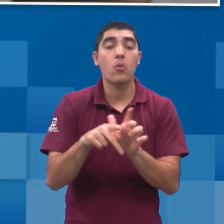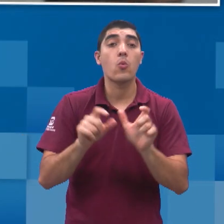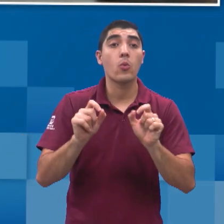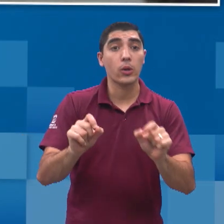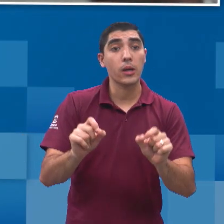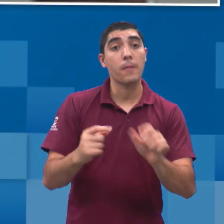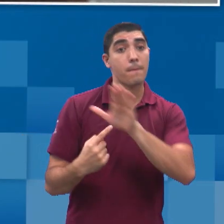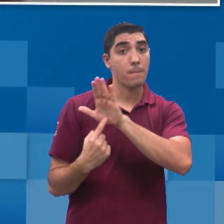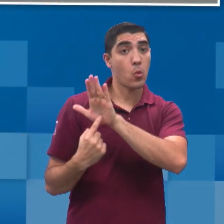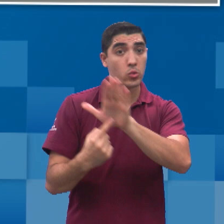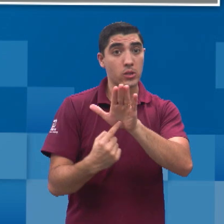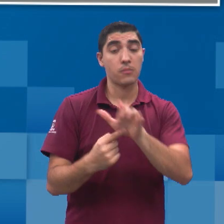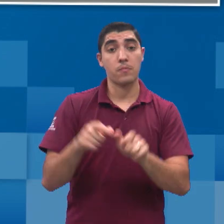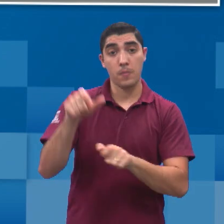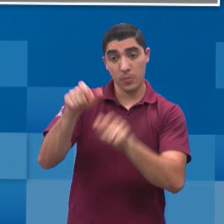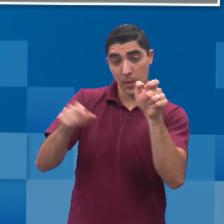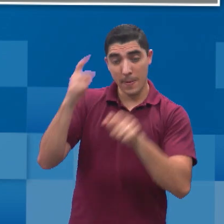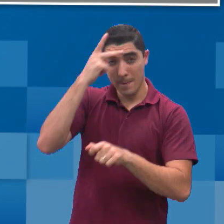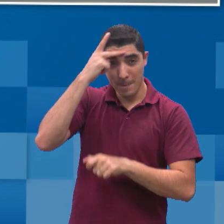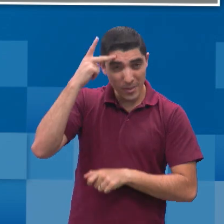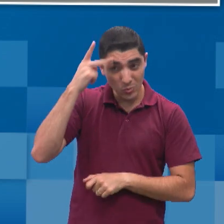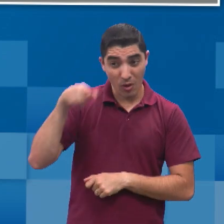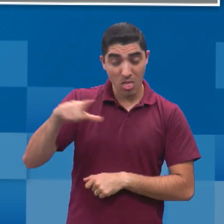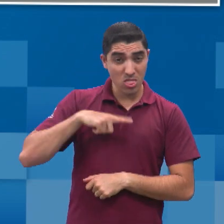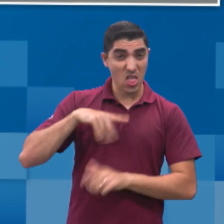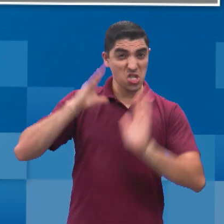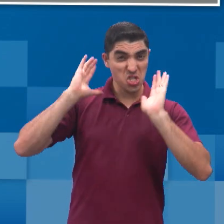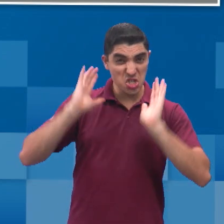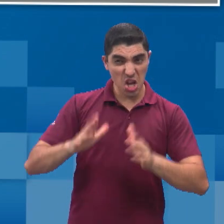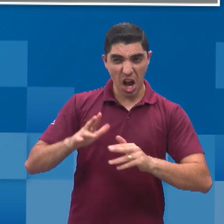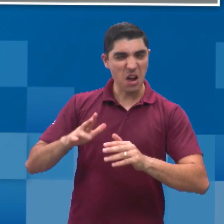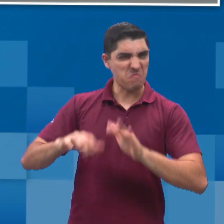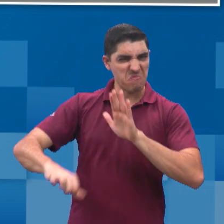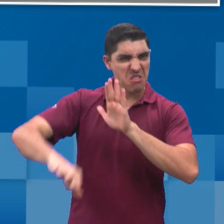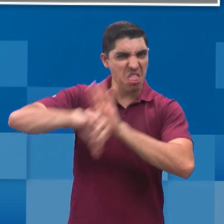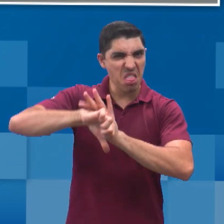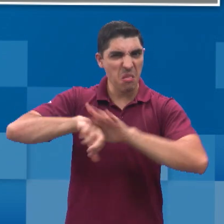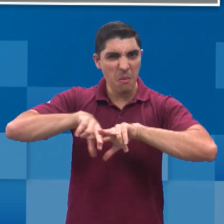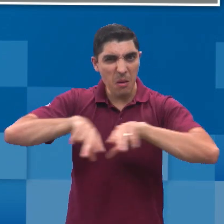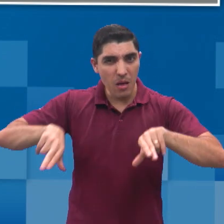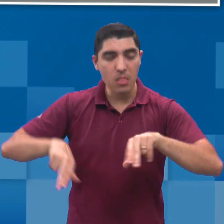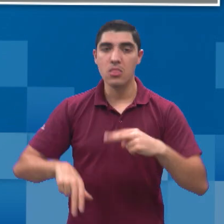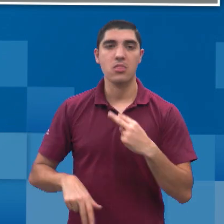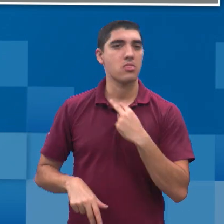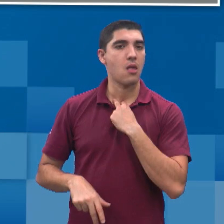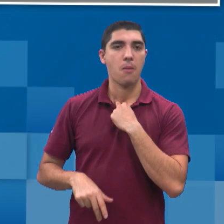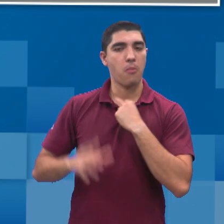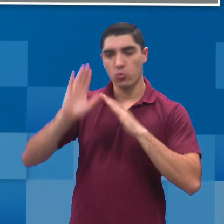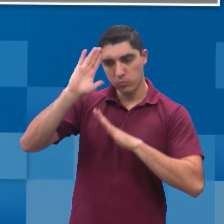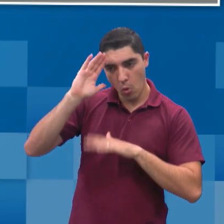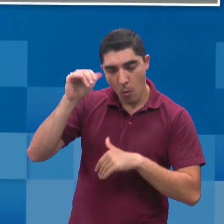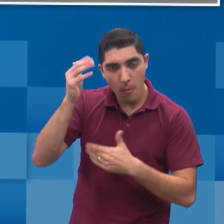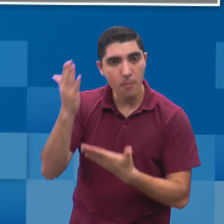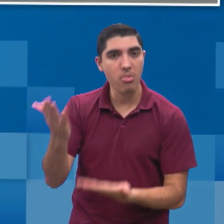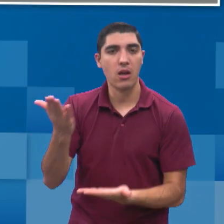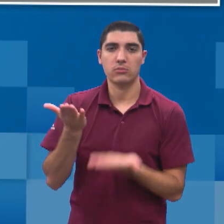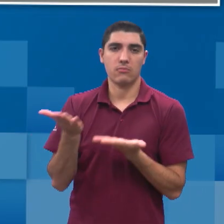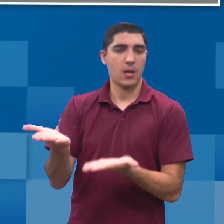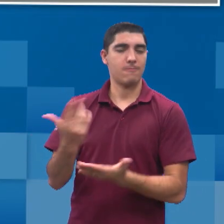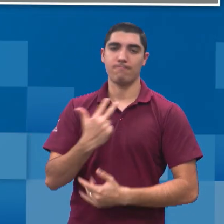que pessoas condenadas criminalmente não podem receber homenagem honoríficas.